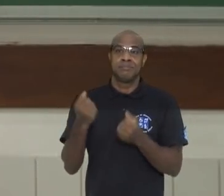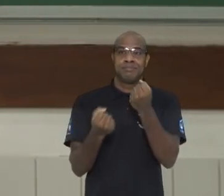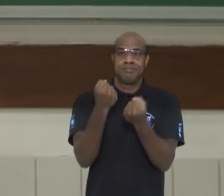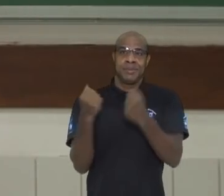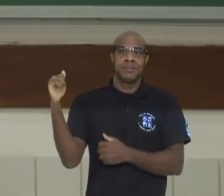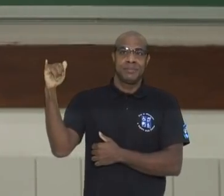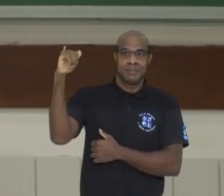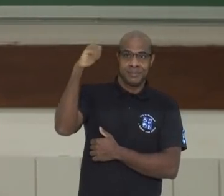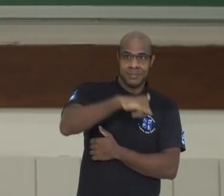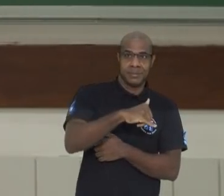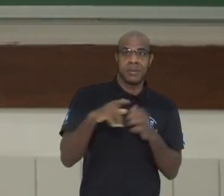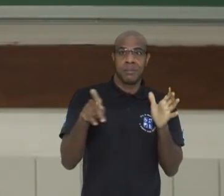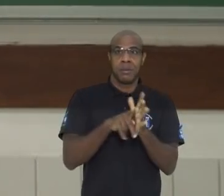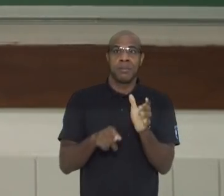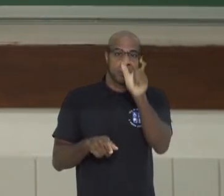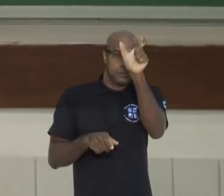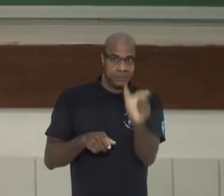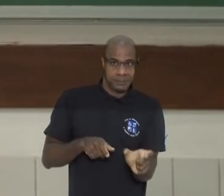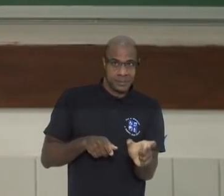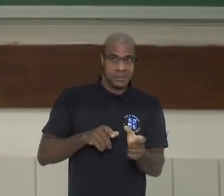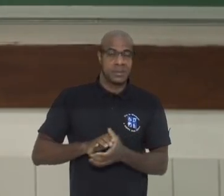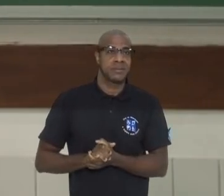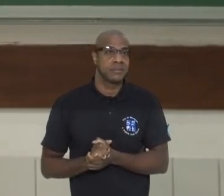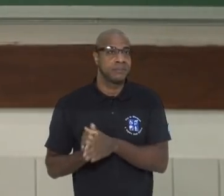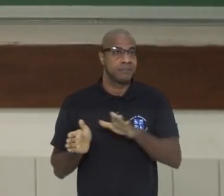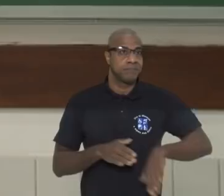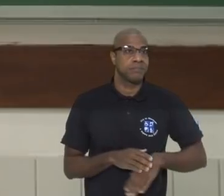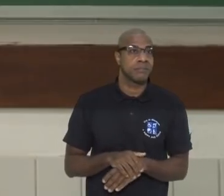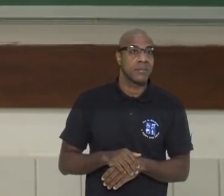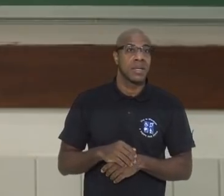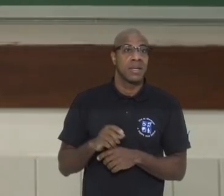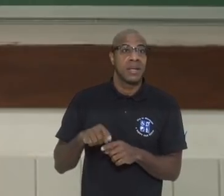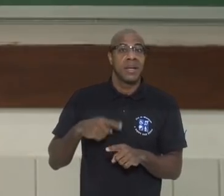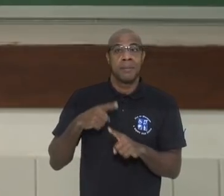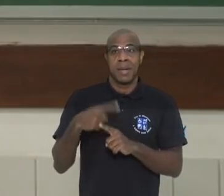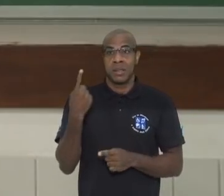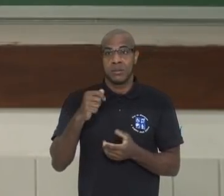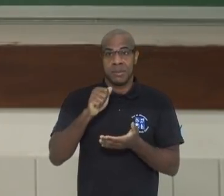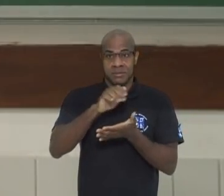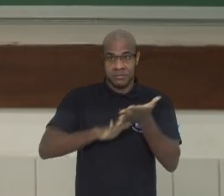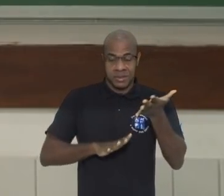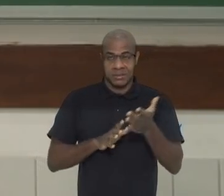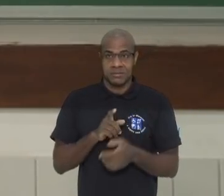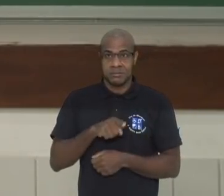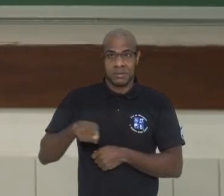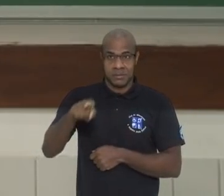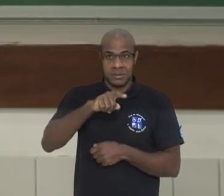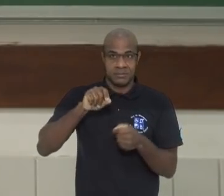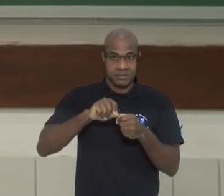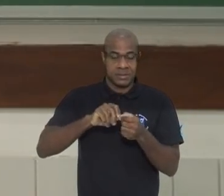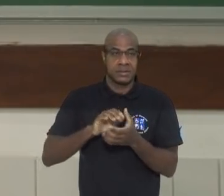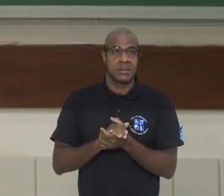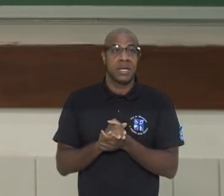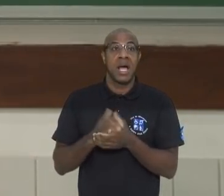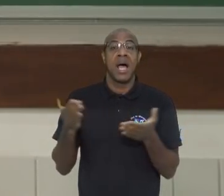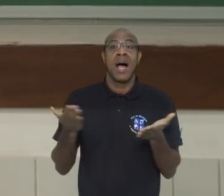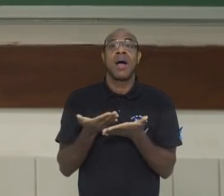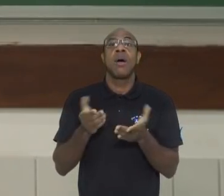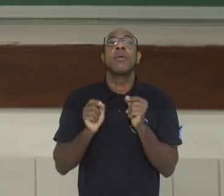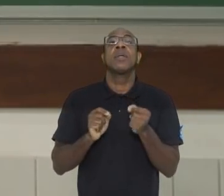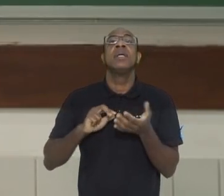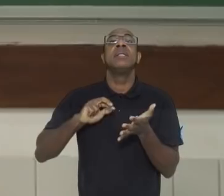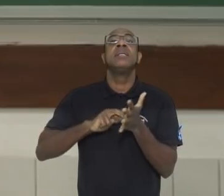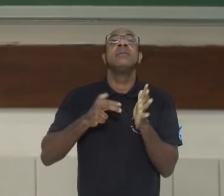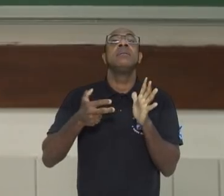Vamos continuar? Mais uma atividade aí para vocês. Agora sim, sobre o significado